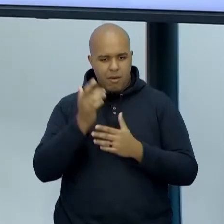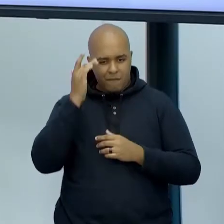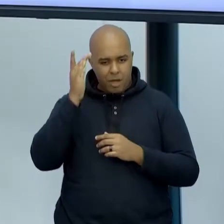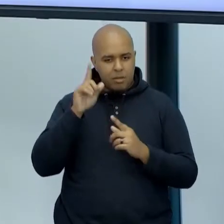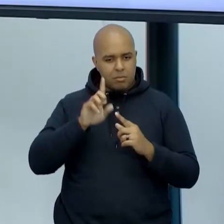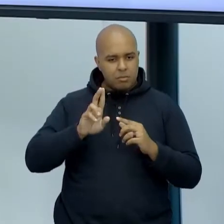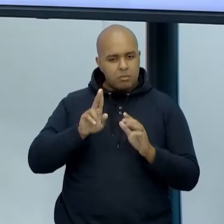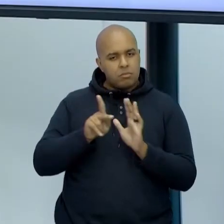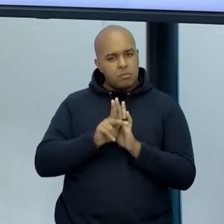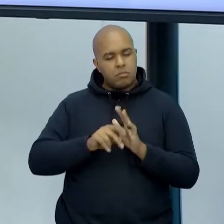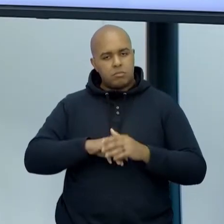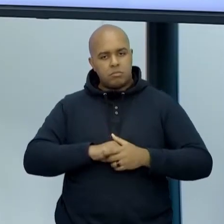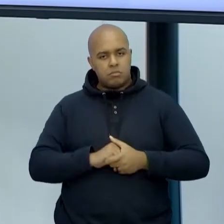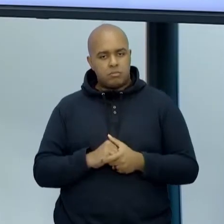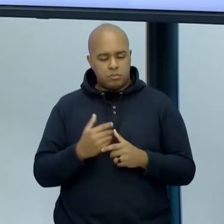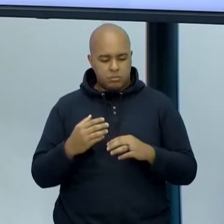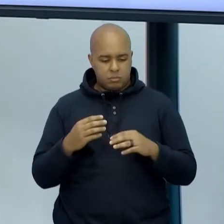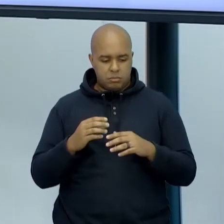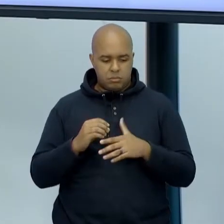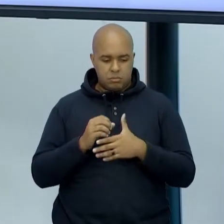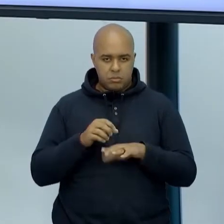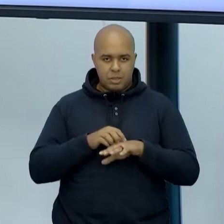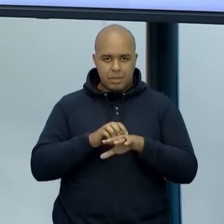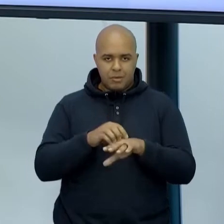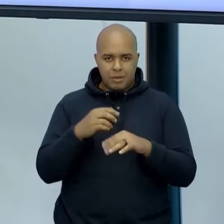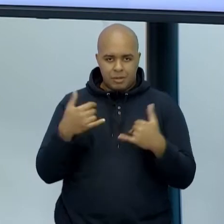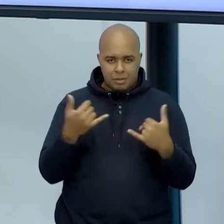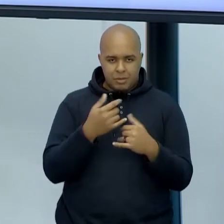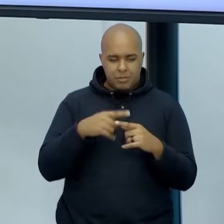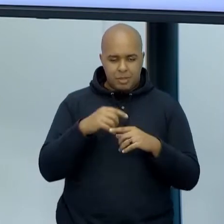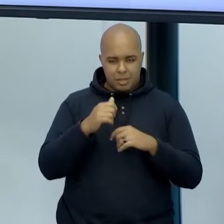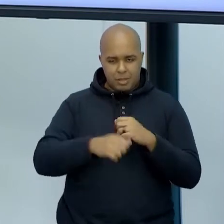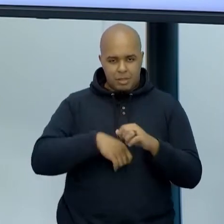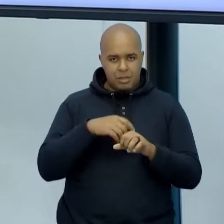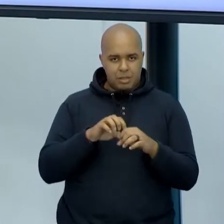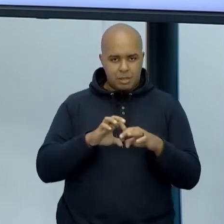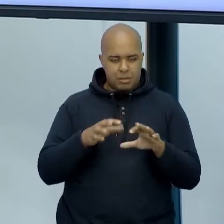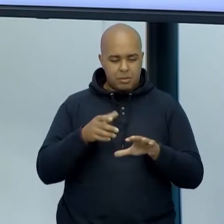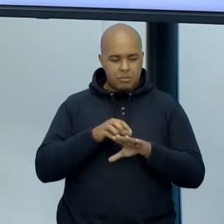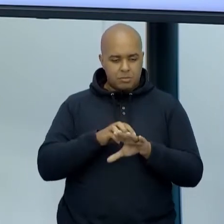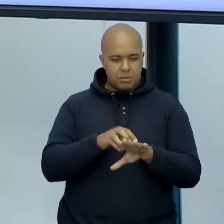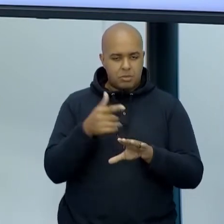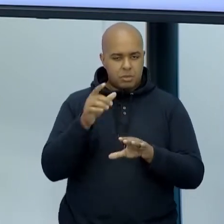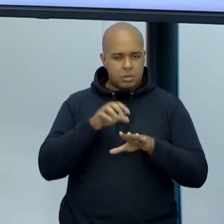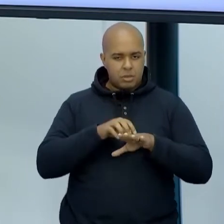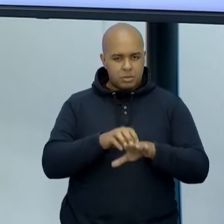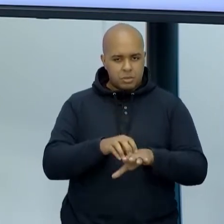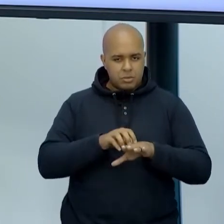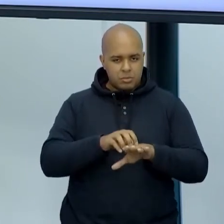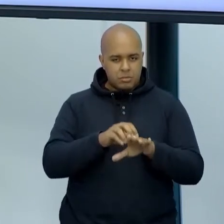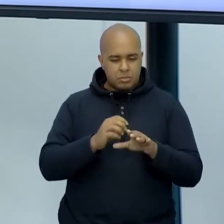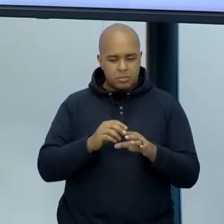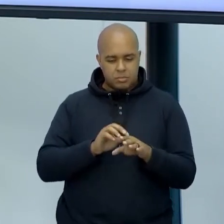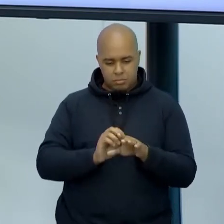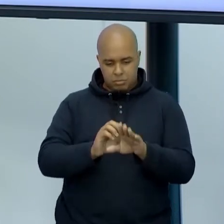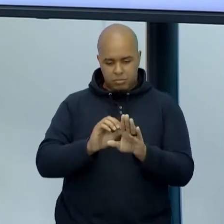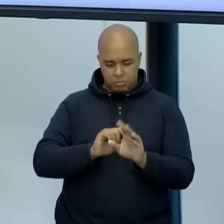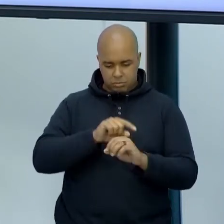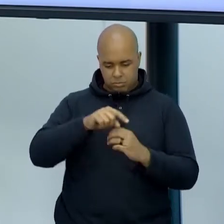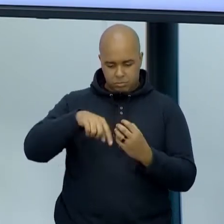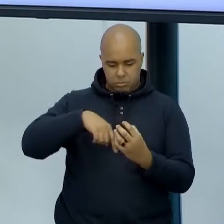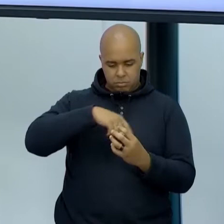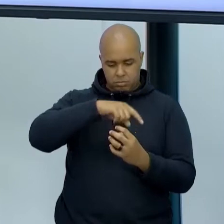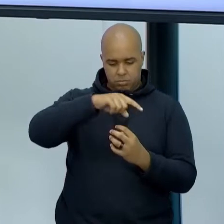facilidade de condutor, né? Porque os elétrons são mais livres, então eles caminham aí dessa última camada que ele está,